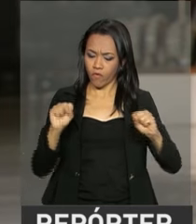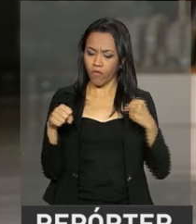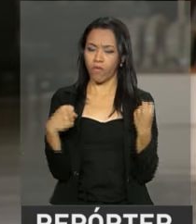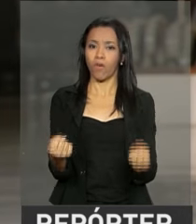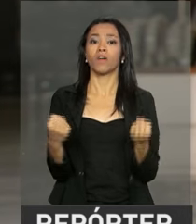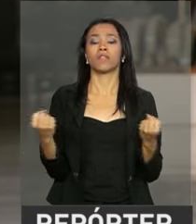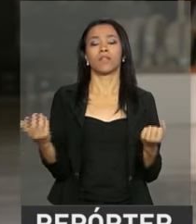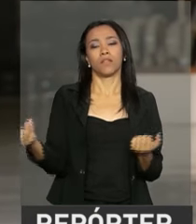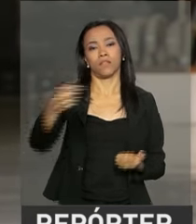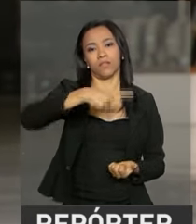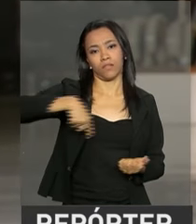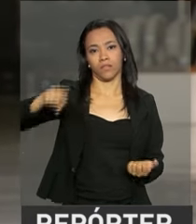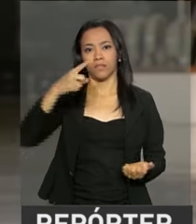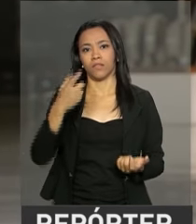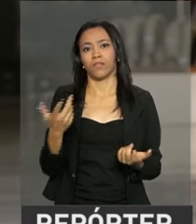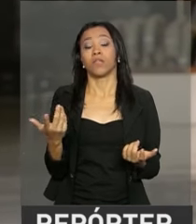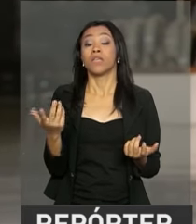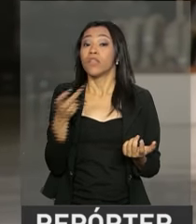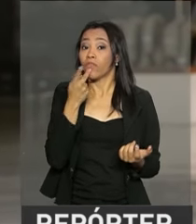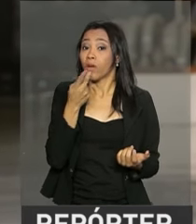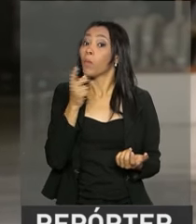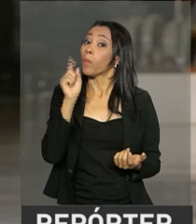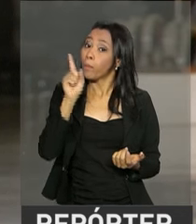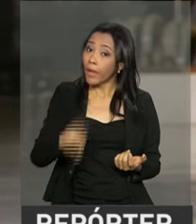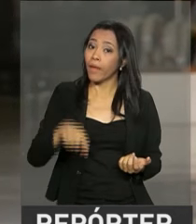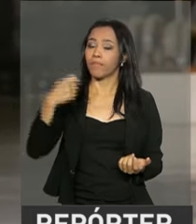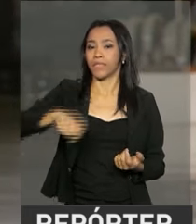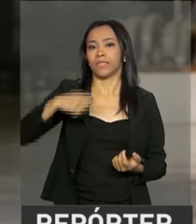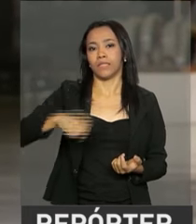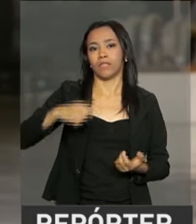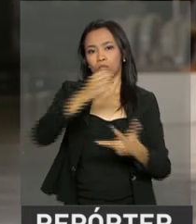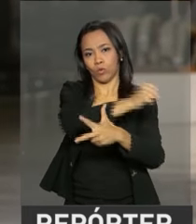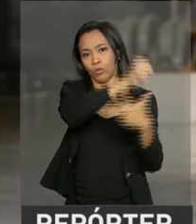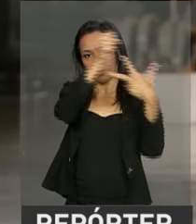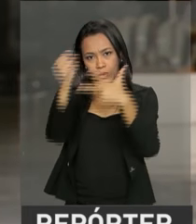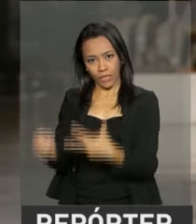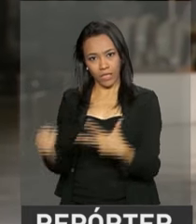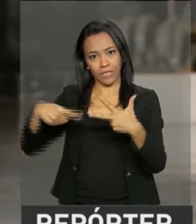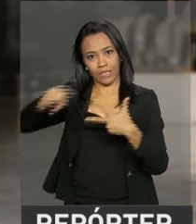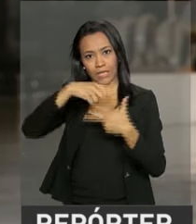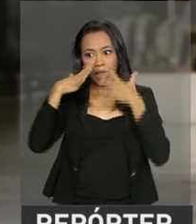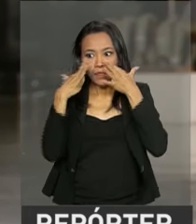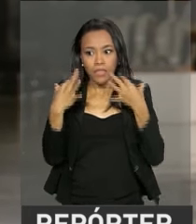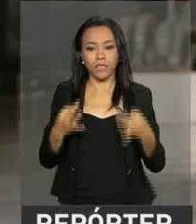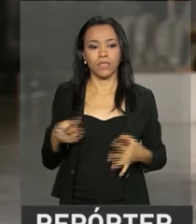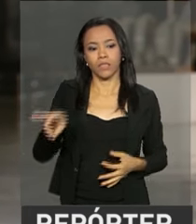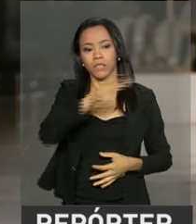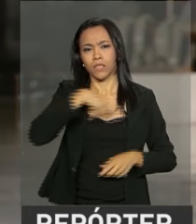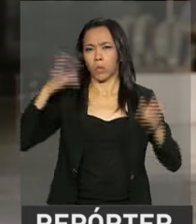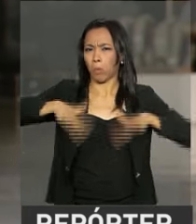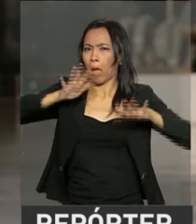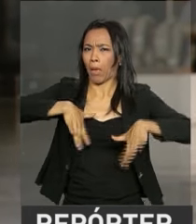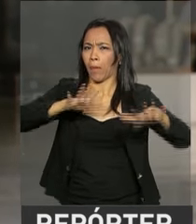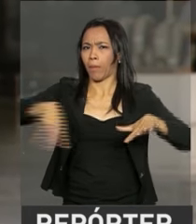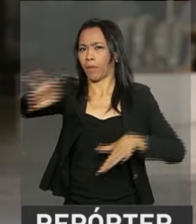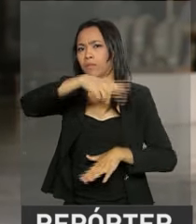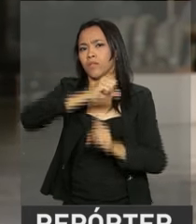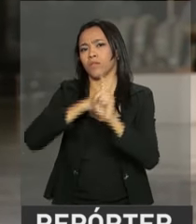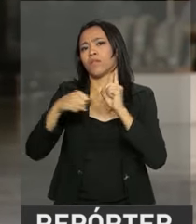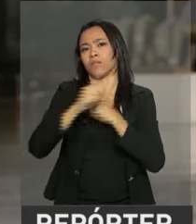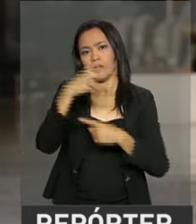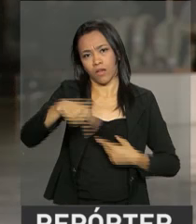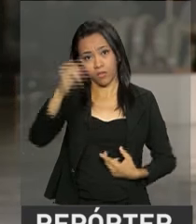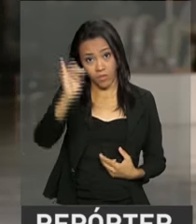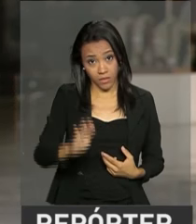nossas instituições e finalizou é preciso que os poderes da república estejam sempre atentos às reivindicações da população brasileira